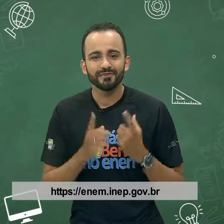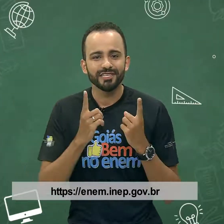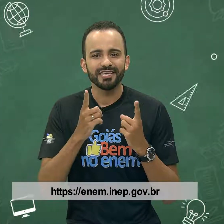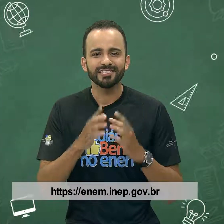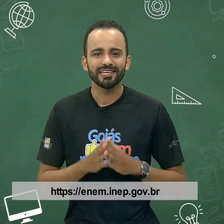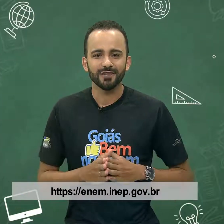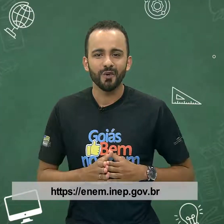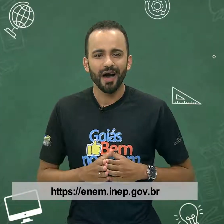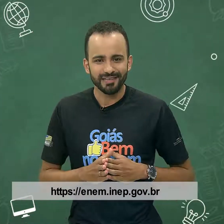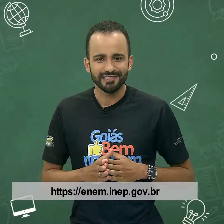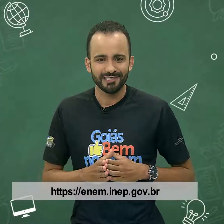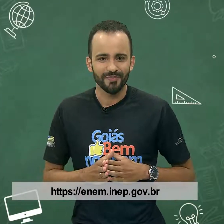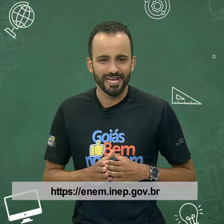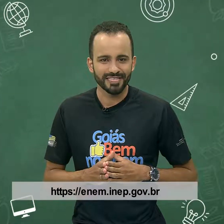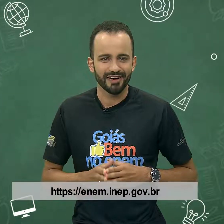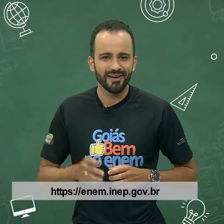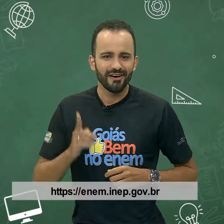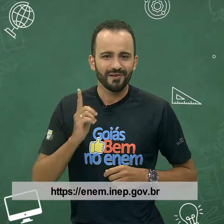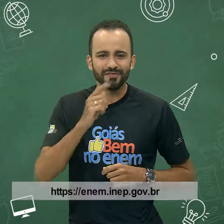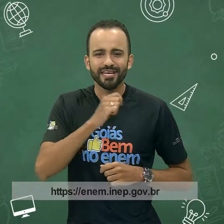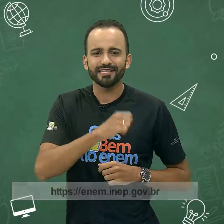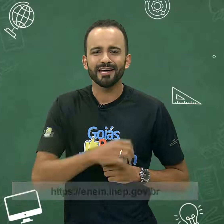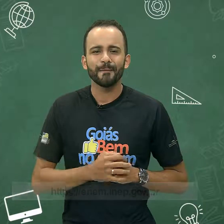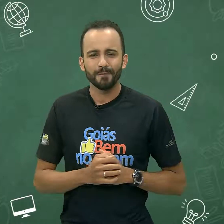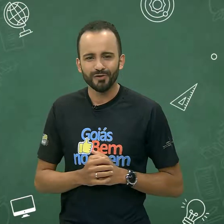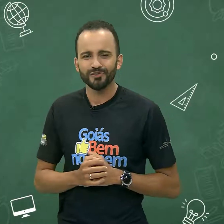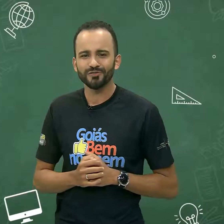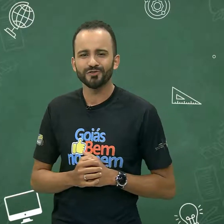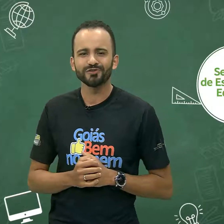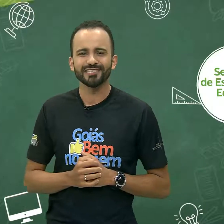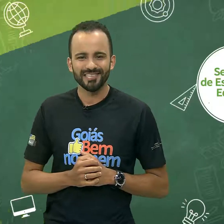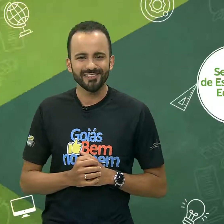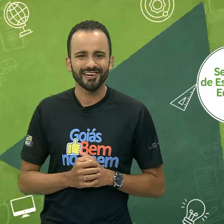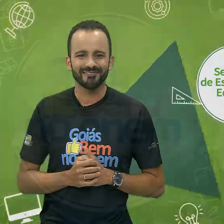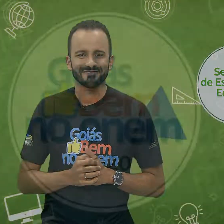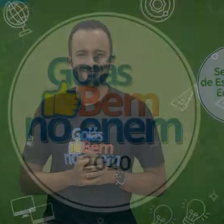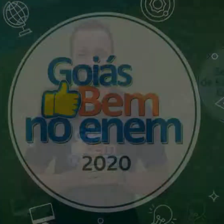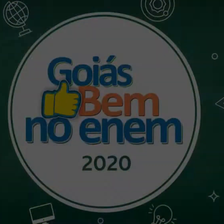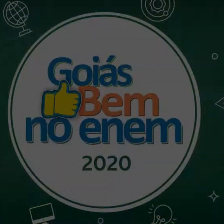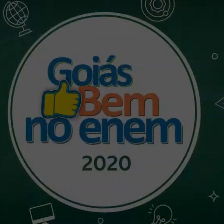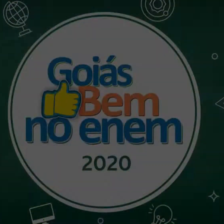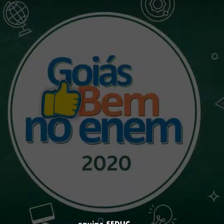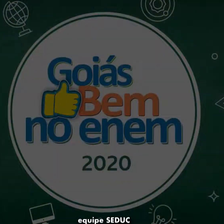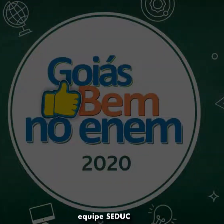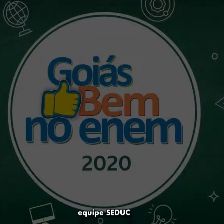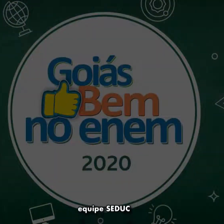saiba se você tem direito à isenção, beleza? Vamos nessa, bons estudos e tchau, tchau!